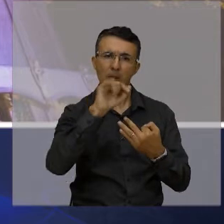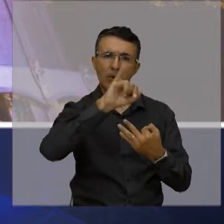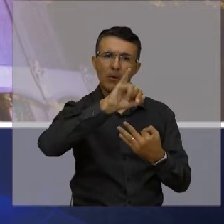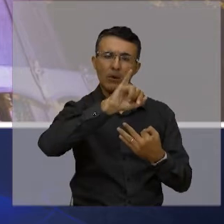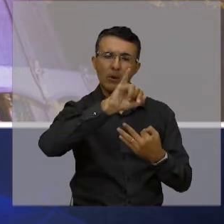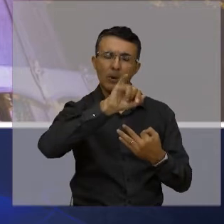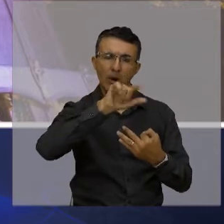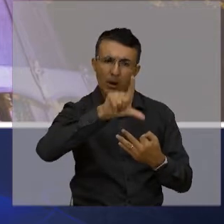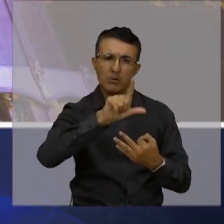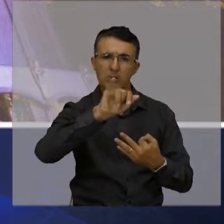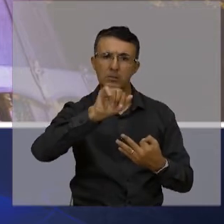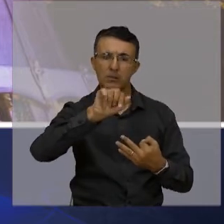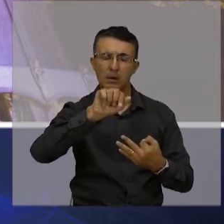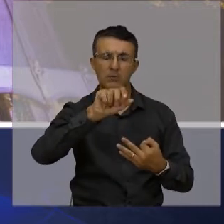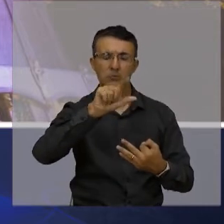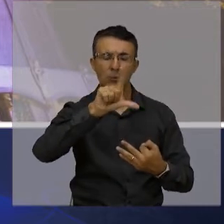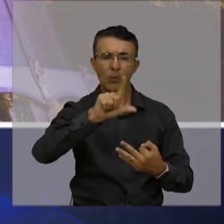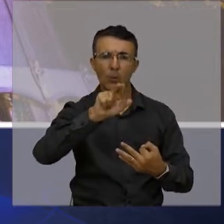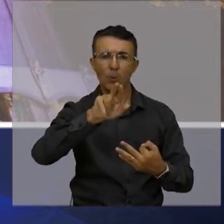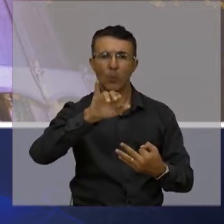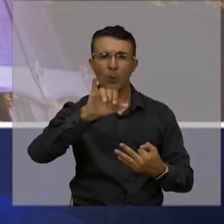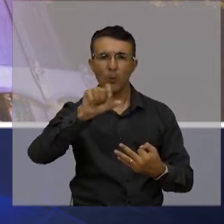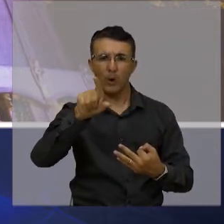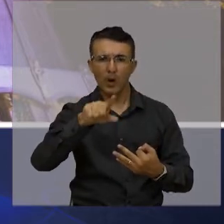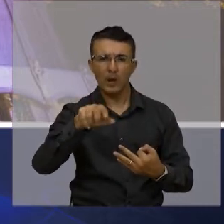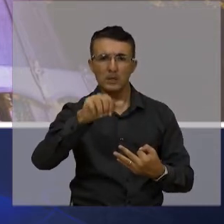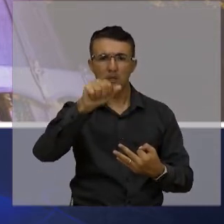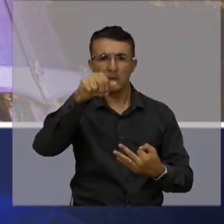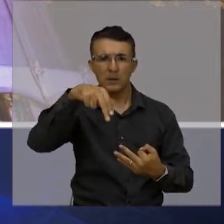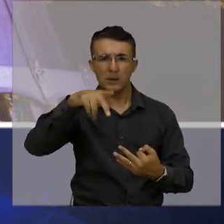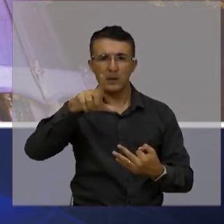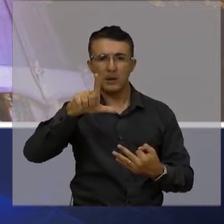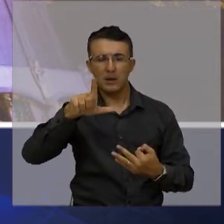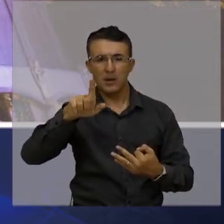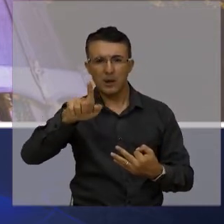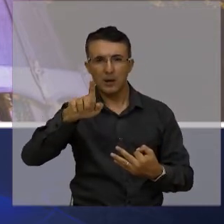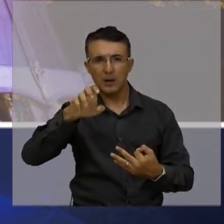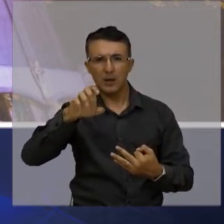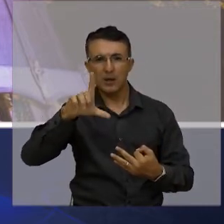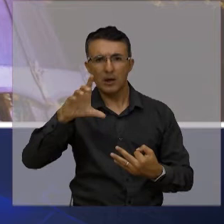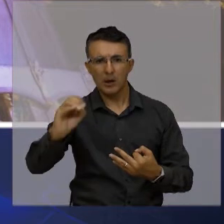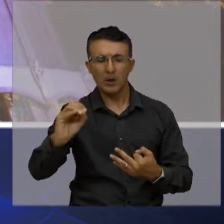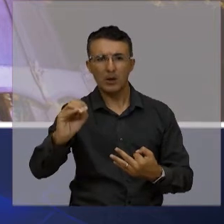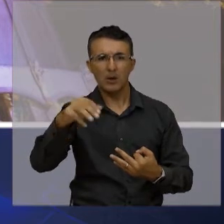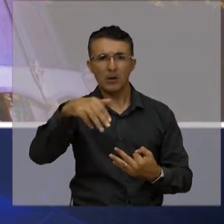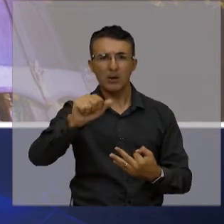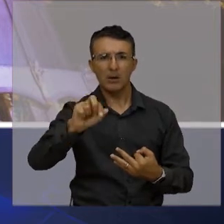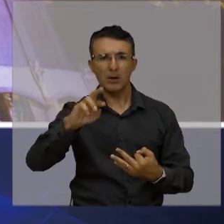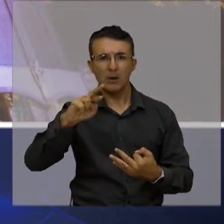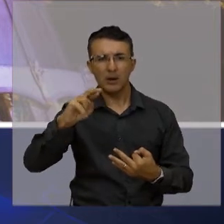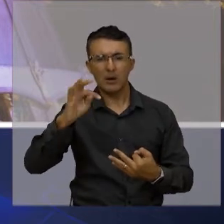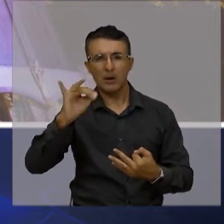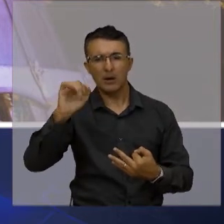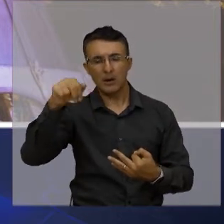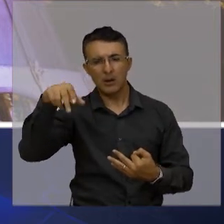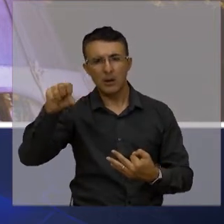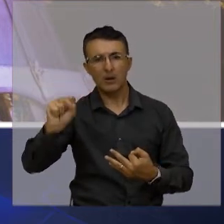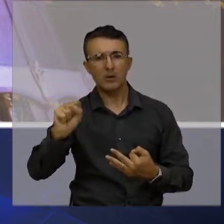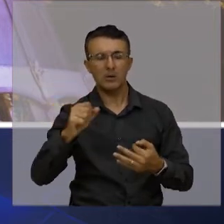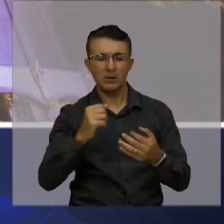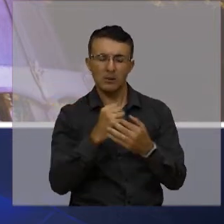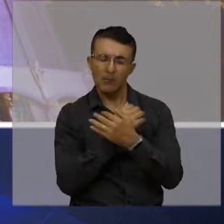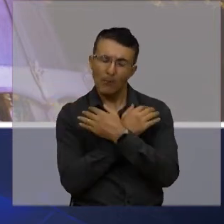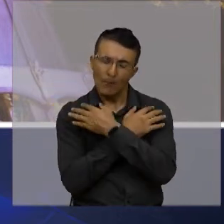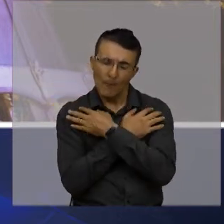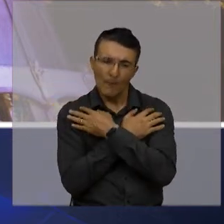Martins. Deixar também meu abraço para a Sandra, para o Mateus e para o João Paulo, que são seus filhos. E realmente ele